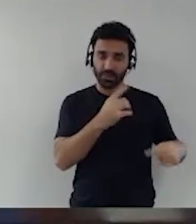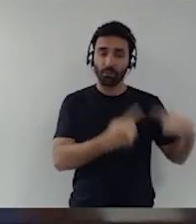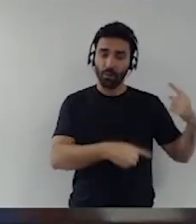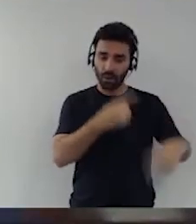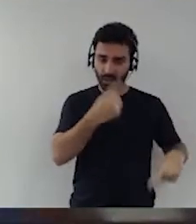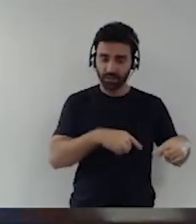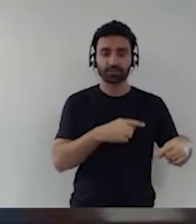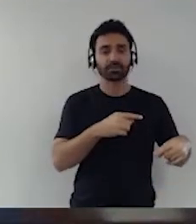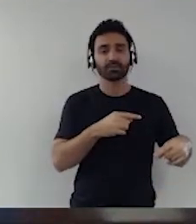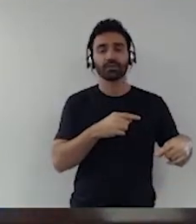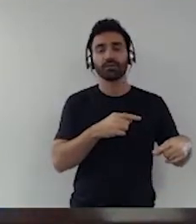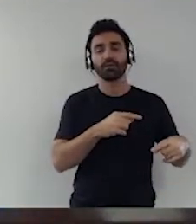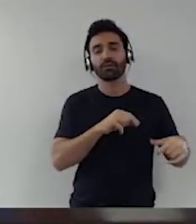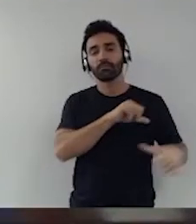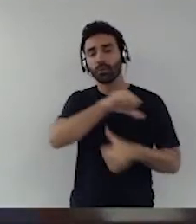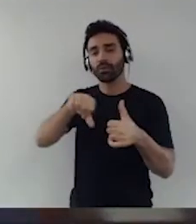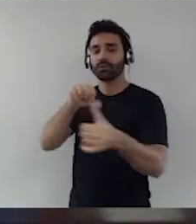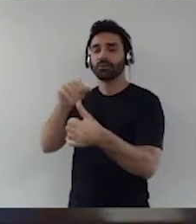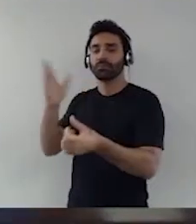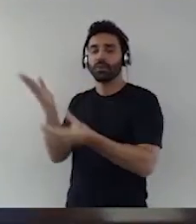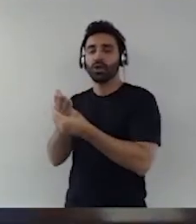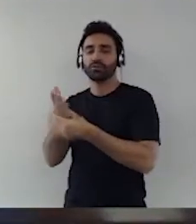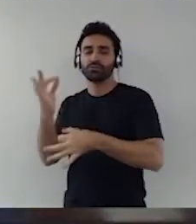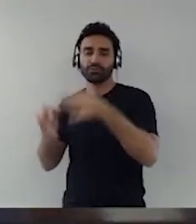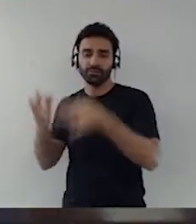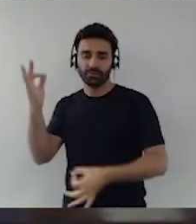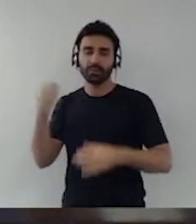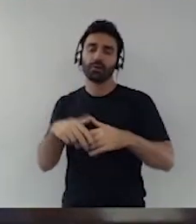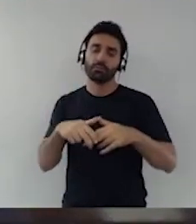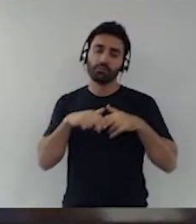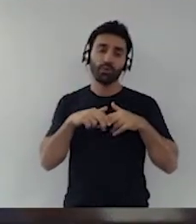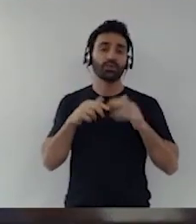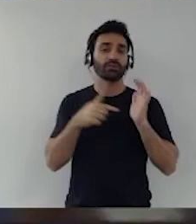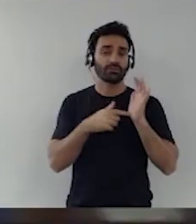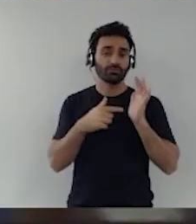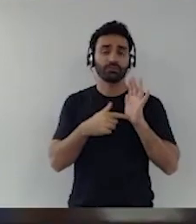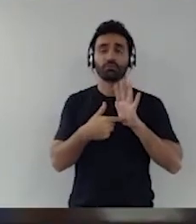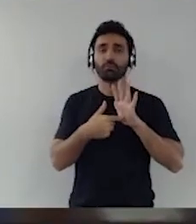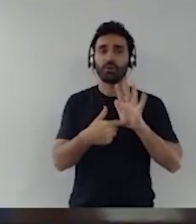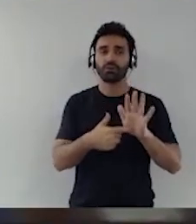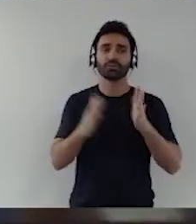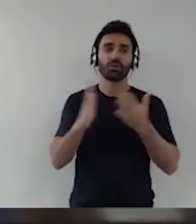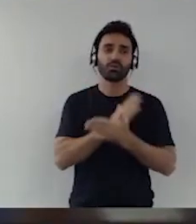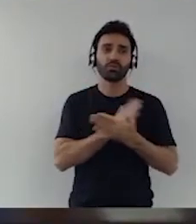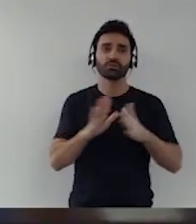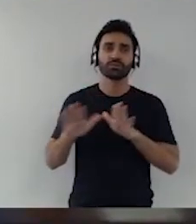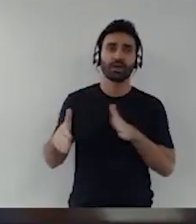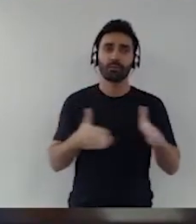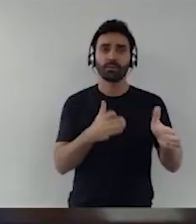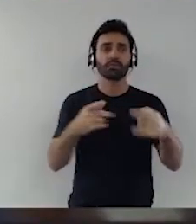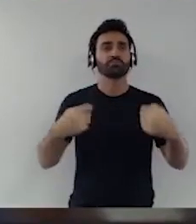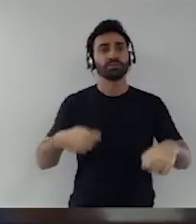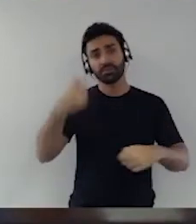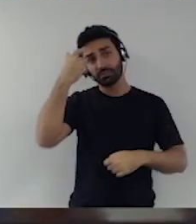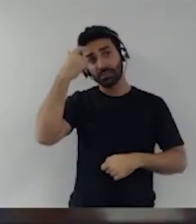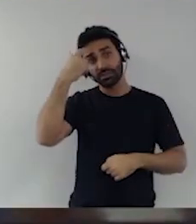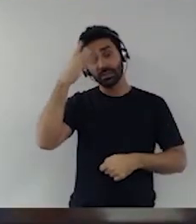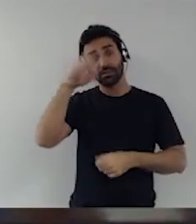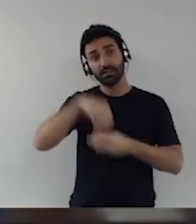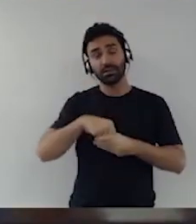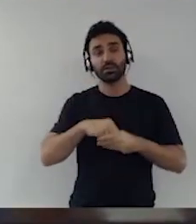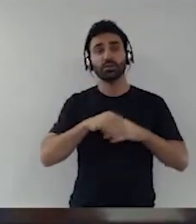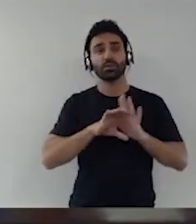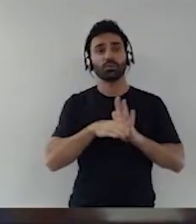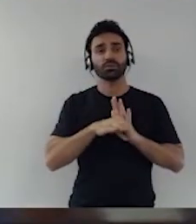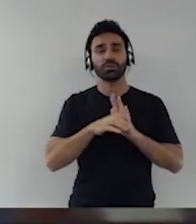político. E aí, nesse sentido, que essa obra nos aponta alguns caminhos que precisam ser pensados dentro desse conceito de